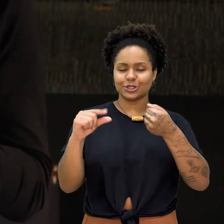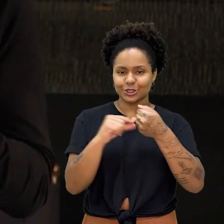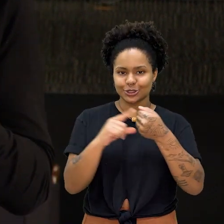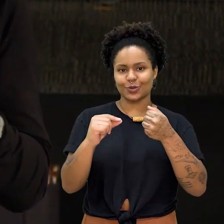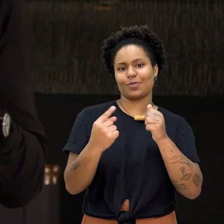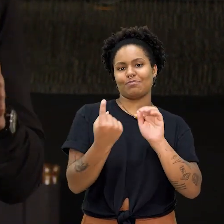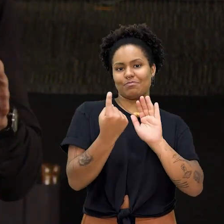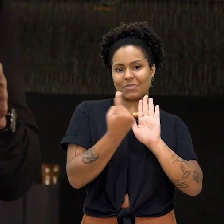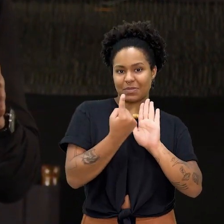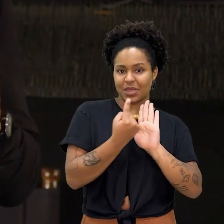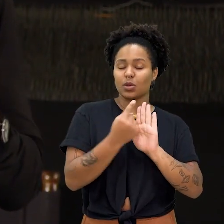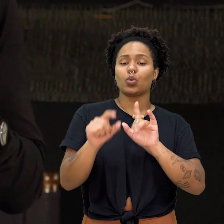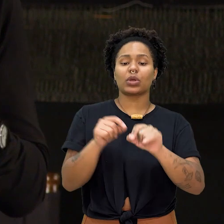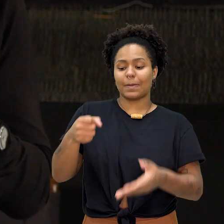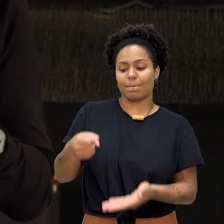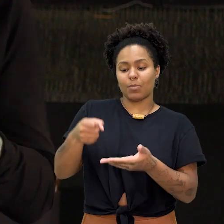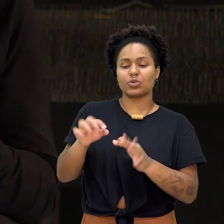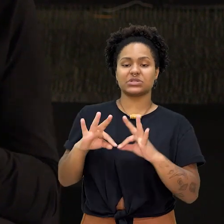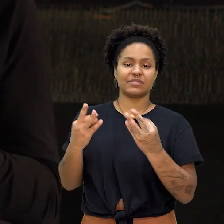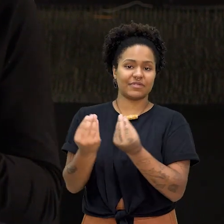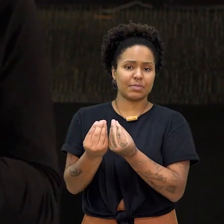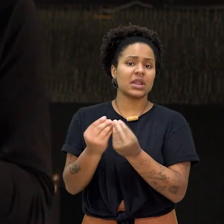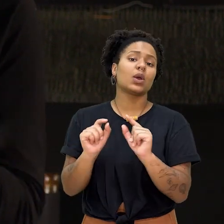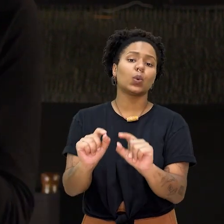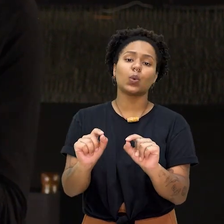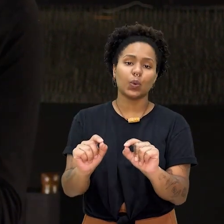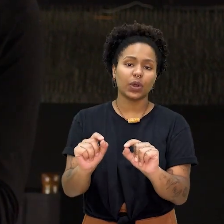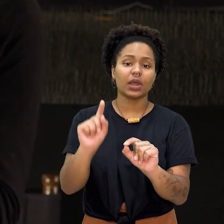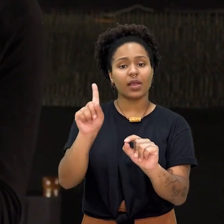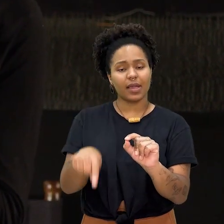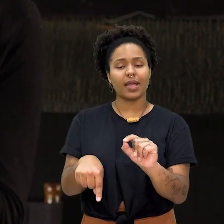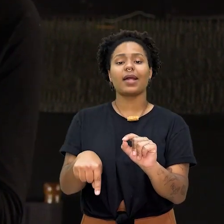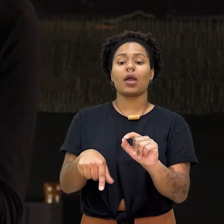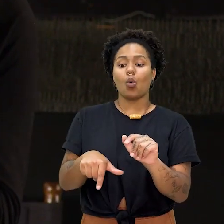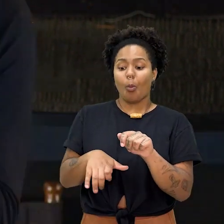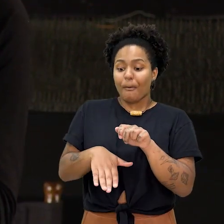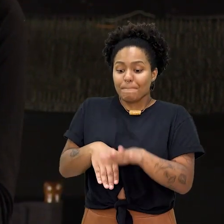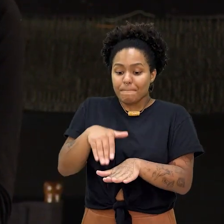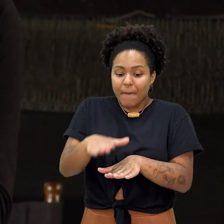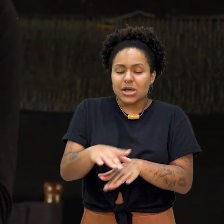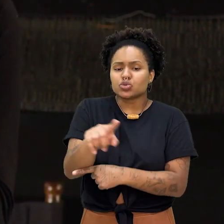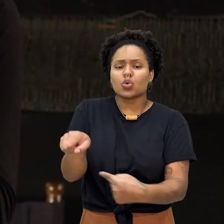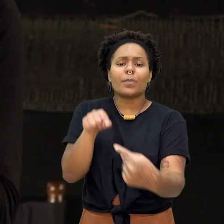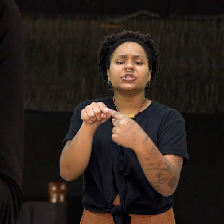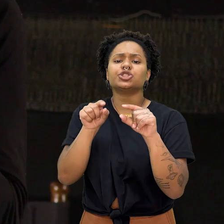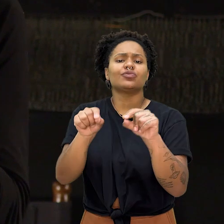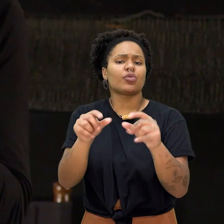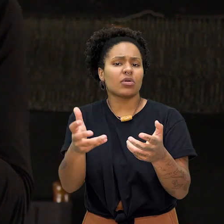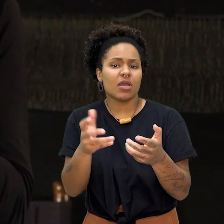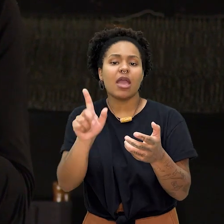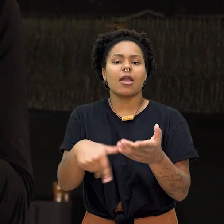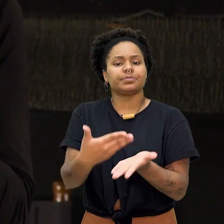que o Bolsa Família é um passo na direção